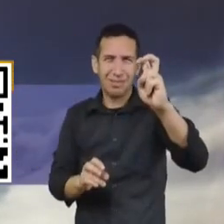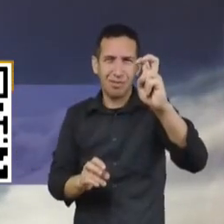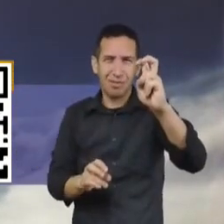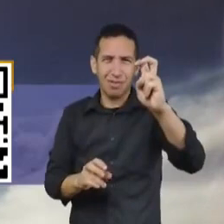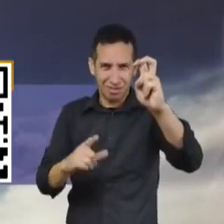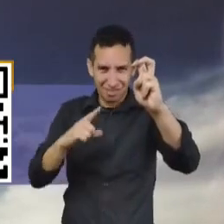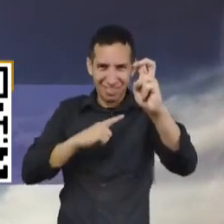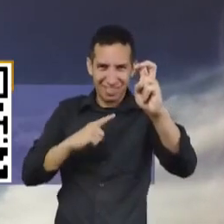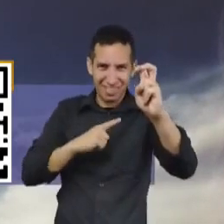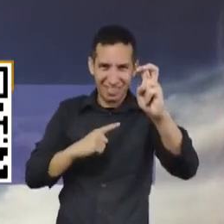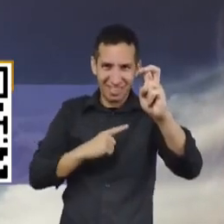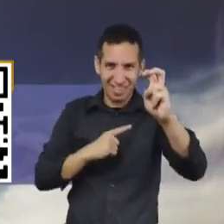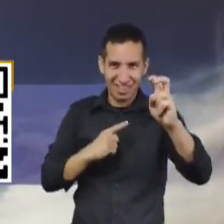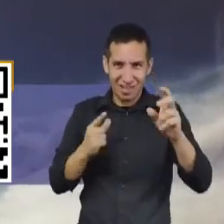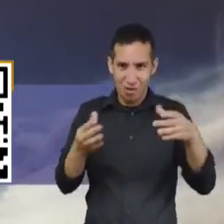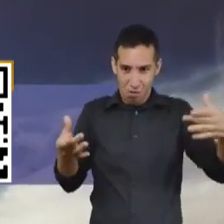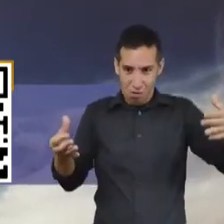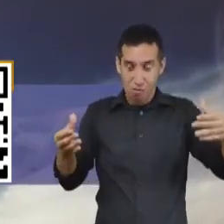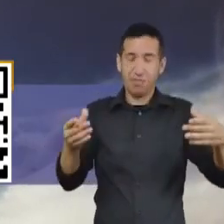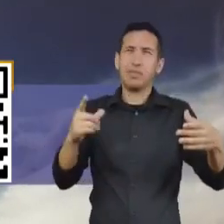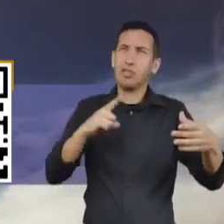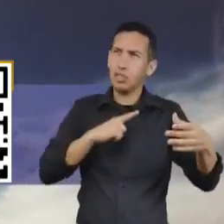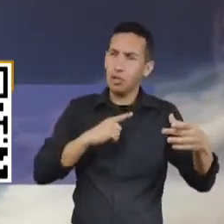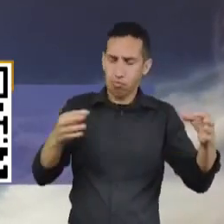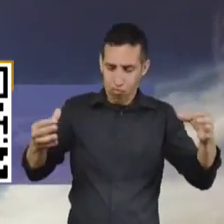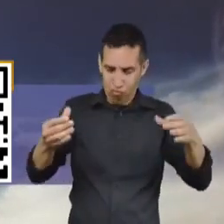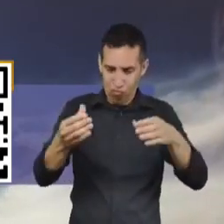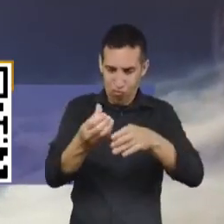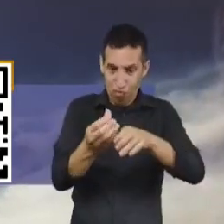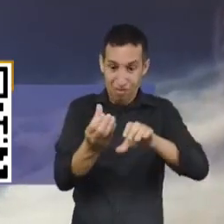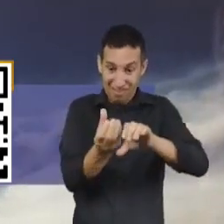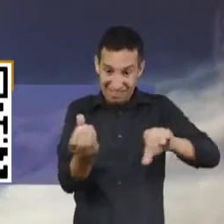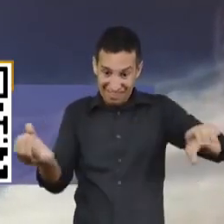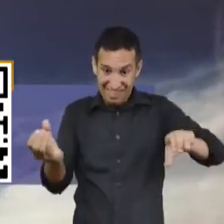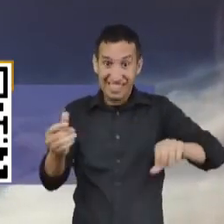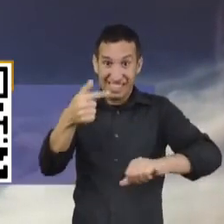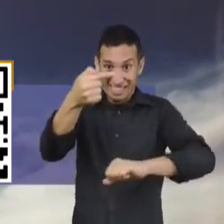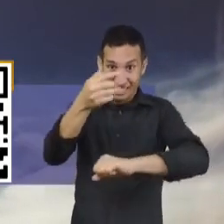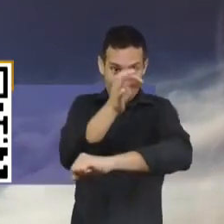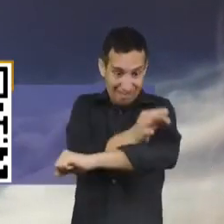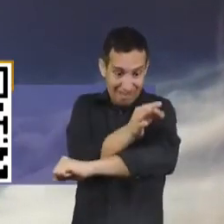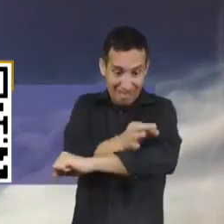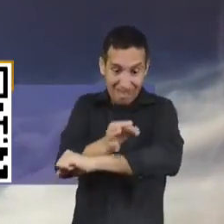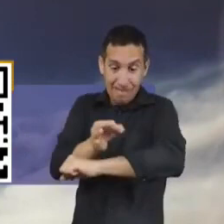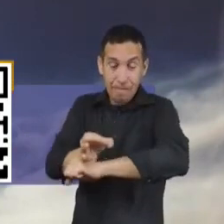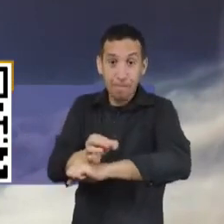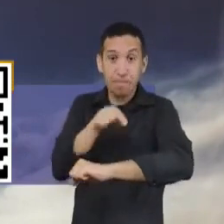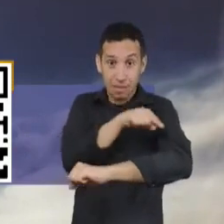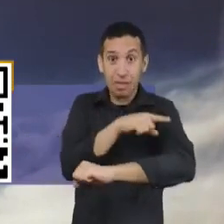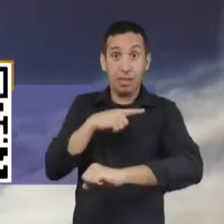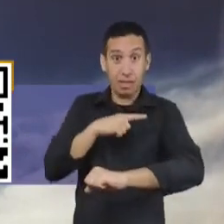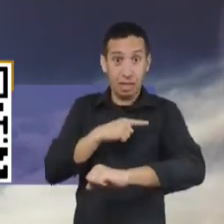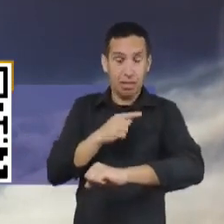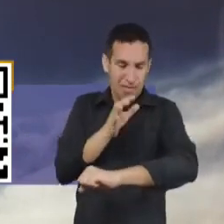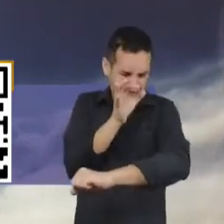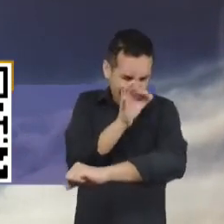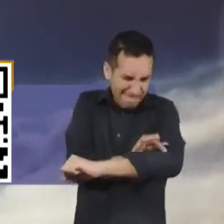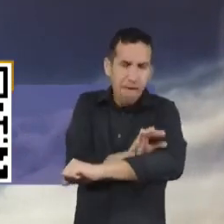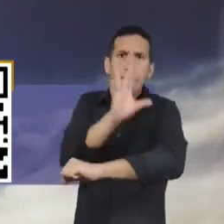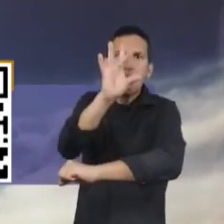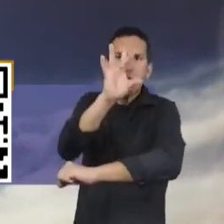quando aparece então O Livro Selado por dentro perdão há 700 mas ele está na verdade